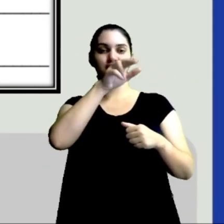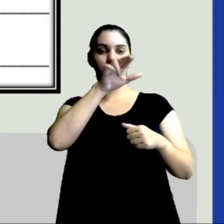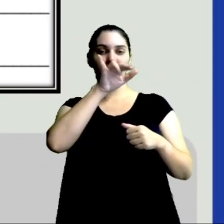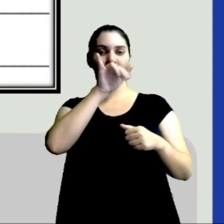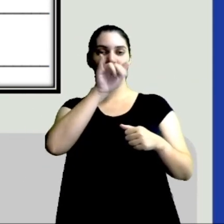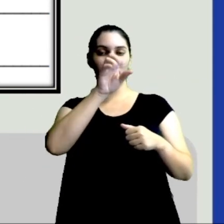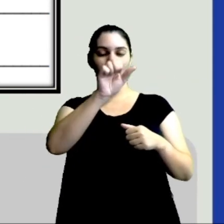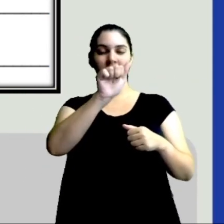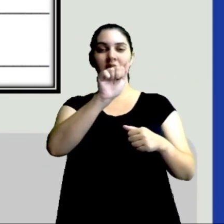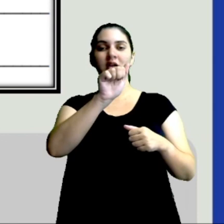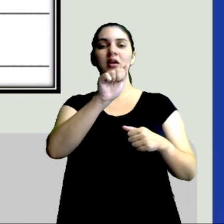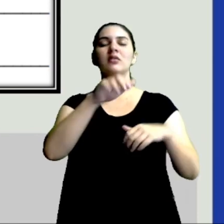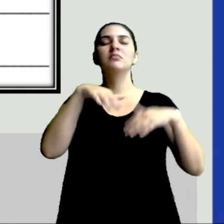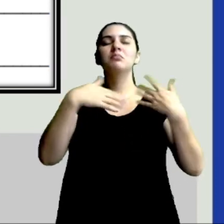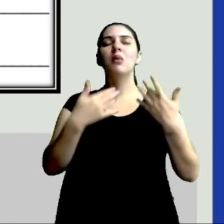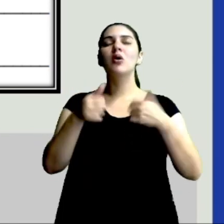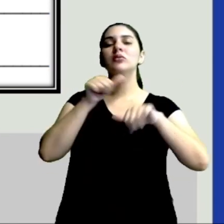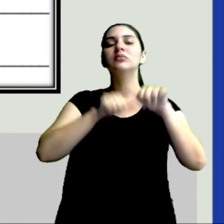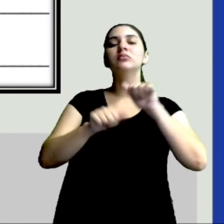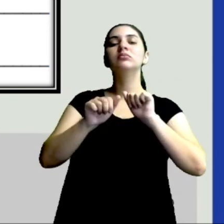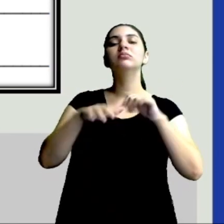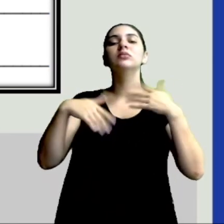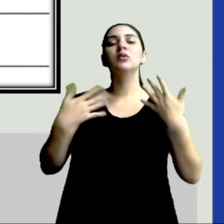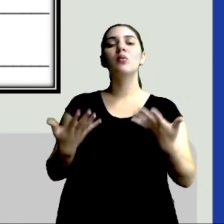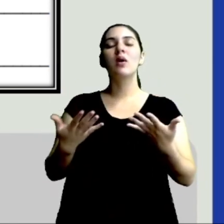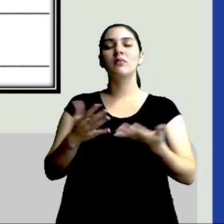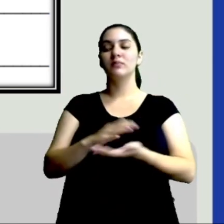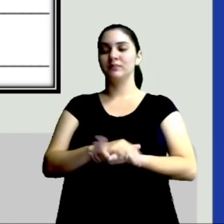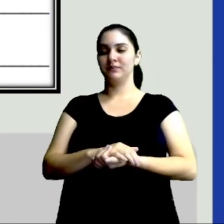Tem medo de cachorro. Então, a gente pode substituir aí, ó,